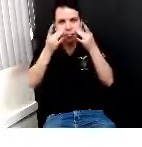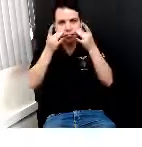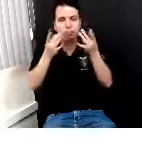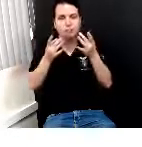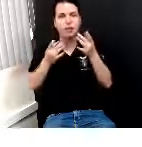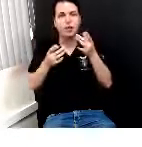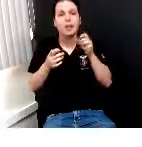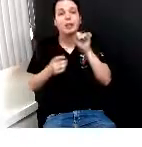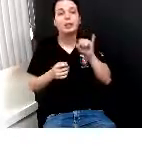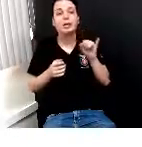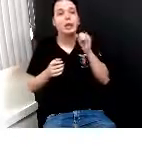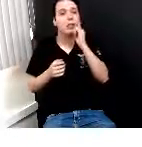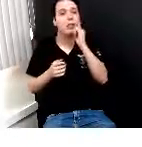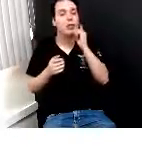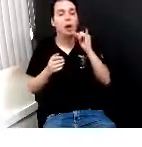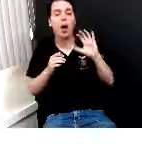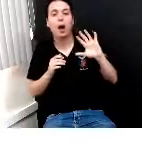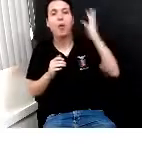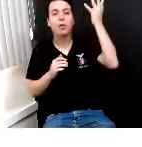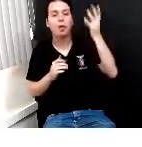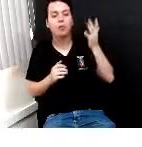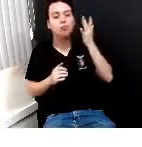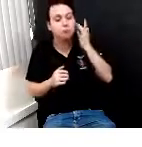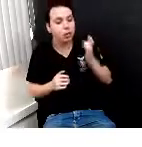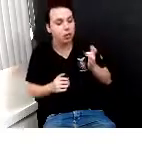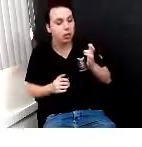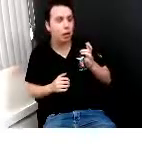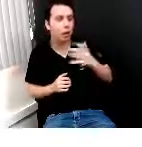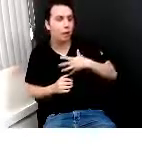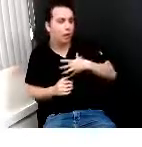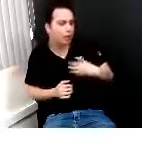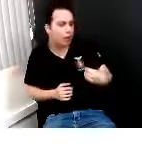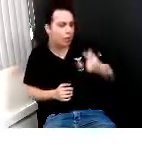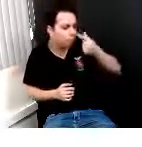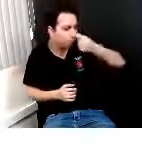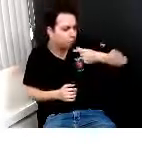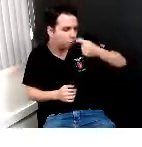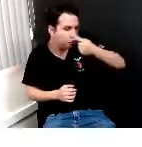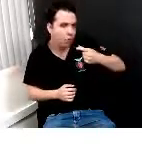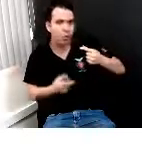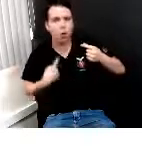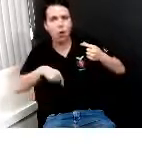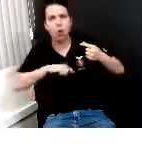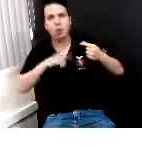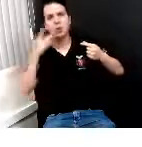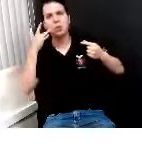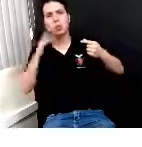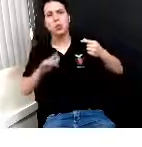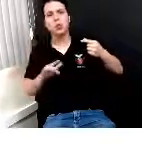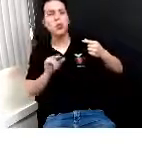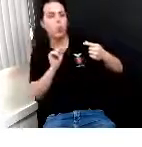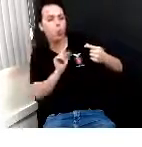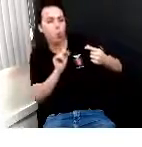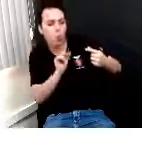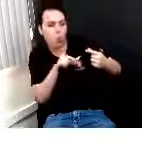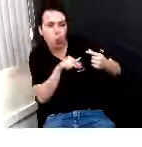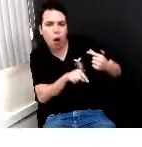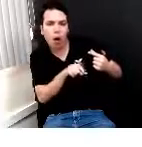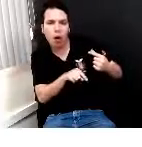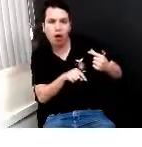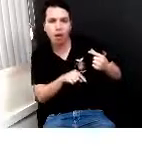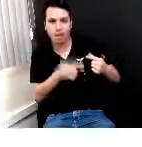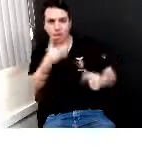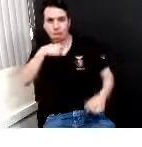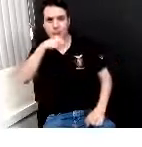hoje amanheceu gripado, né, essa gripe, a gente ainda, né, não tem uma noção de, né, de qual que é de fato, se